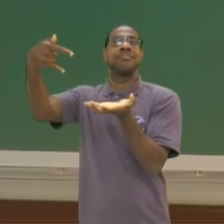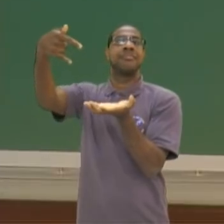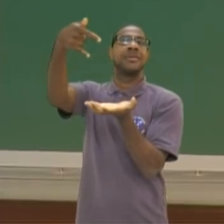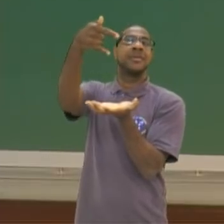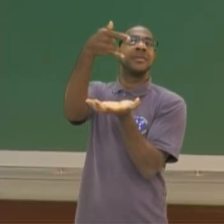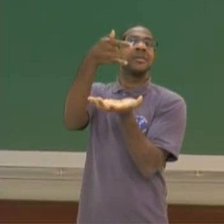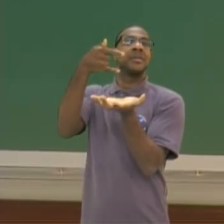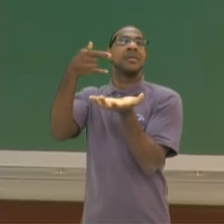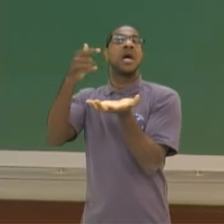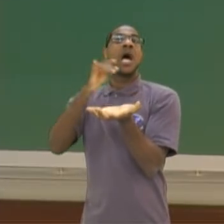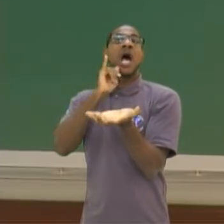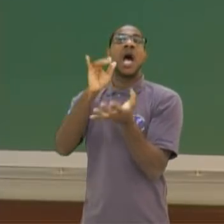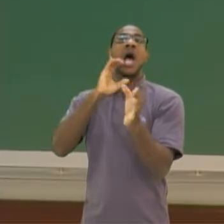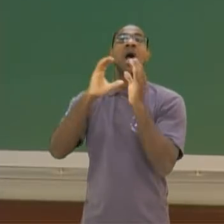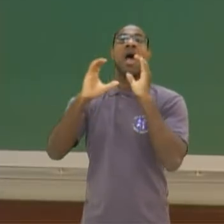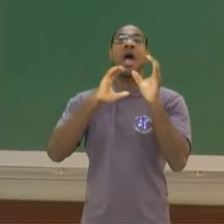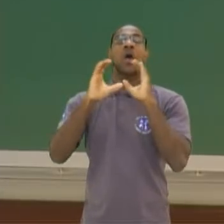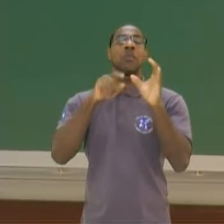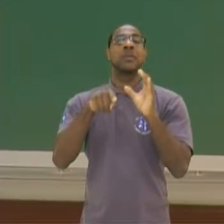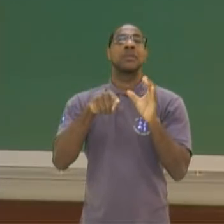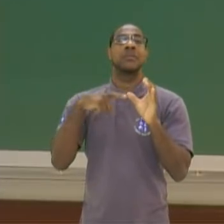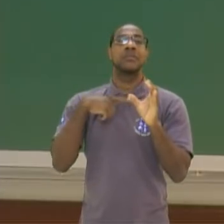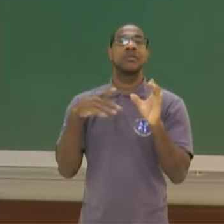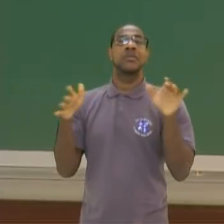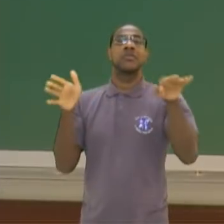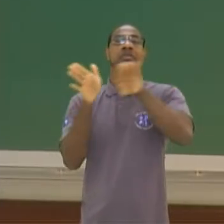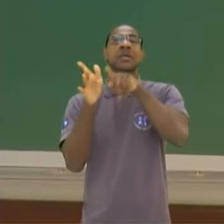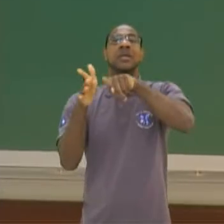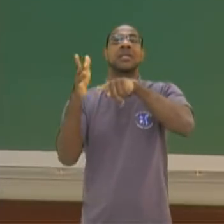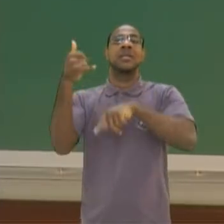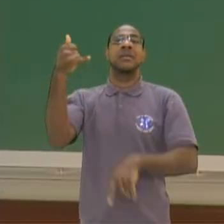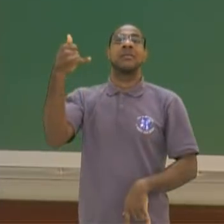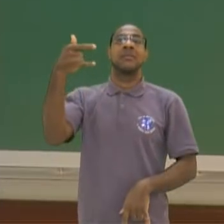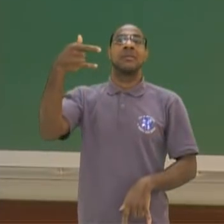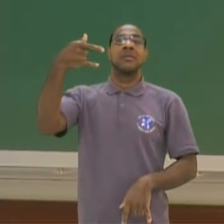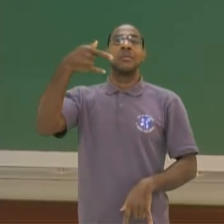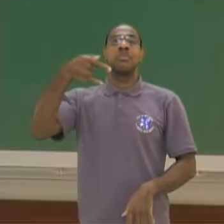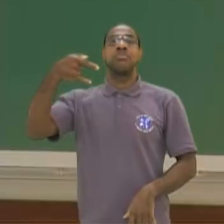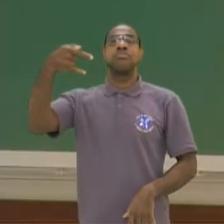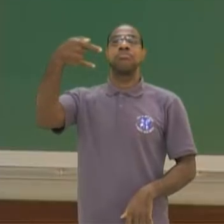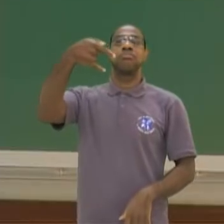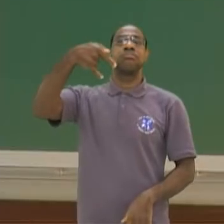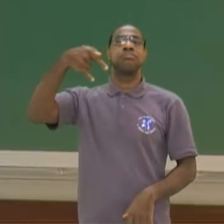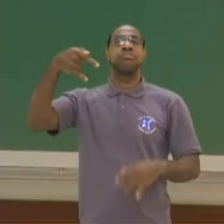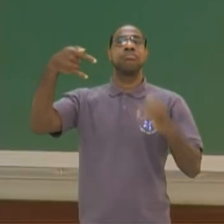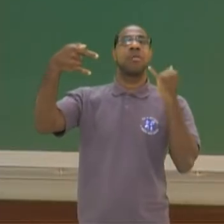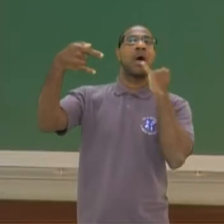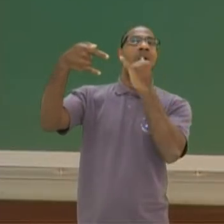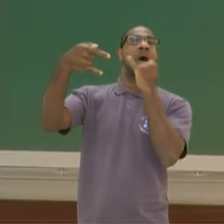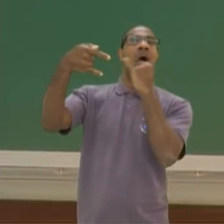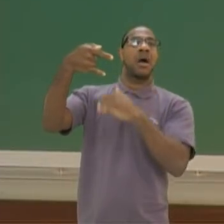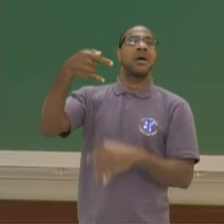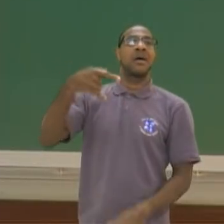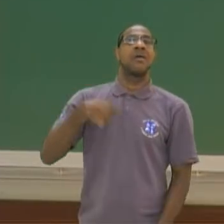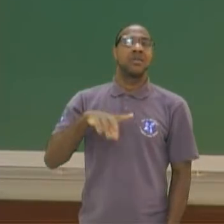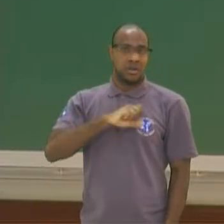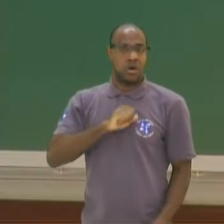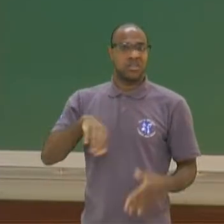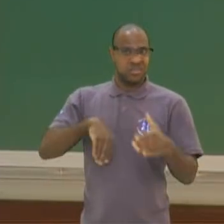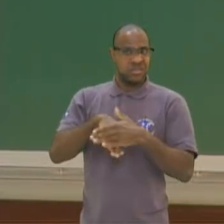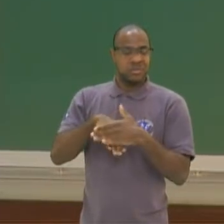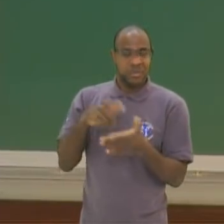as informações chegam até esse satélite e é transmitido. Então, por exemplo, você gosta de jogo de